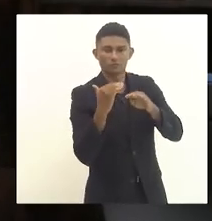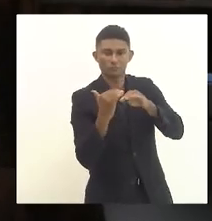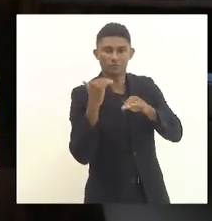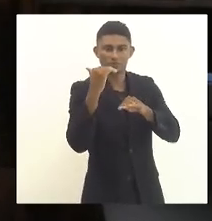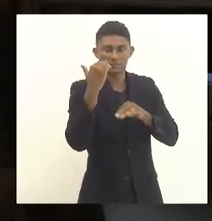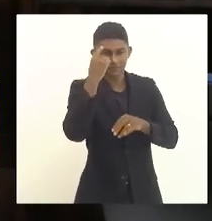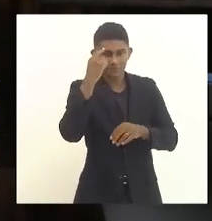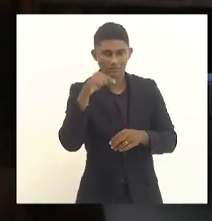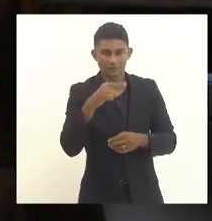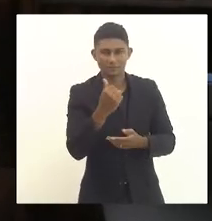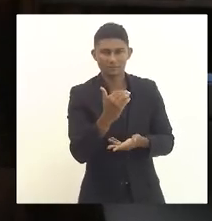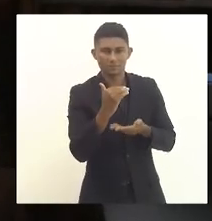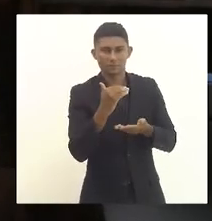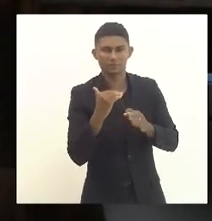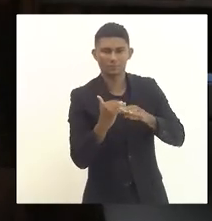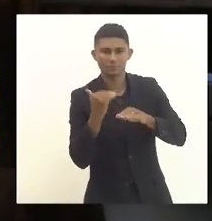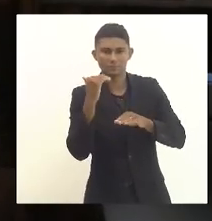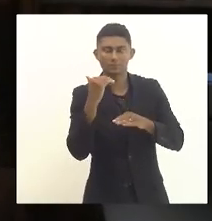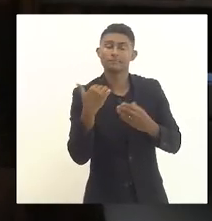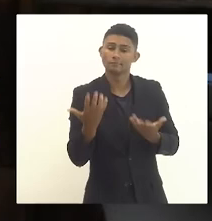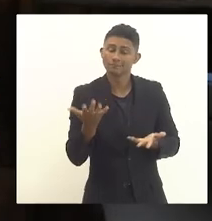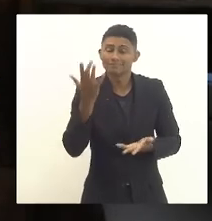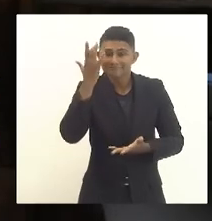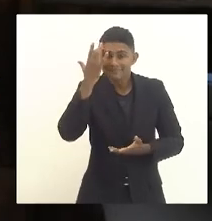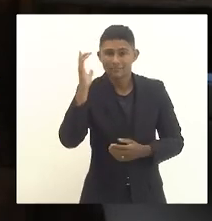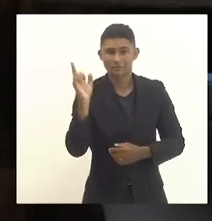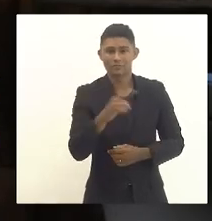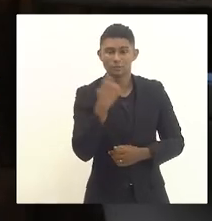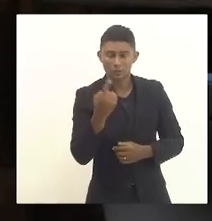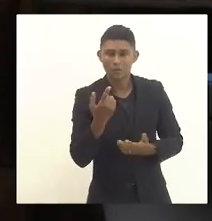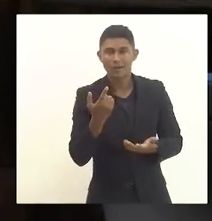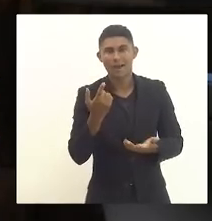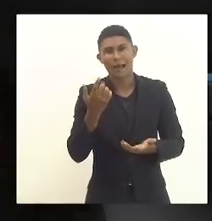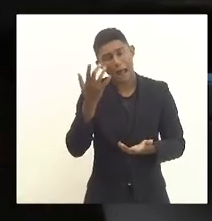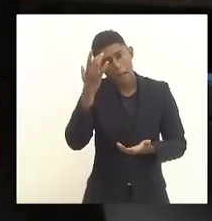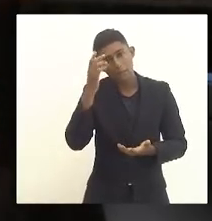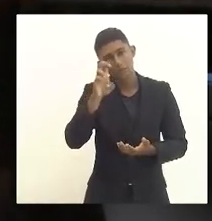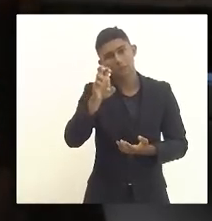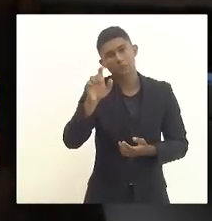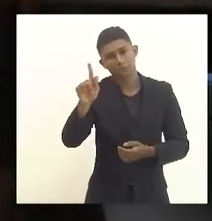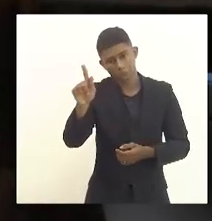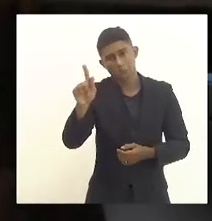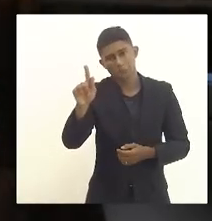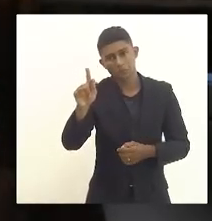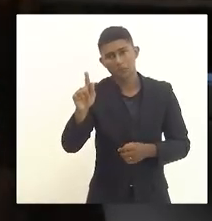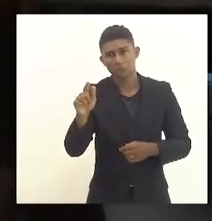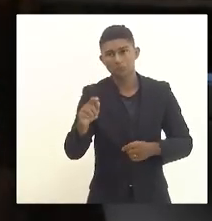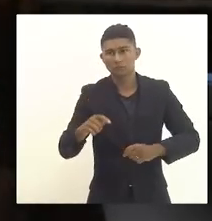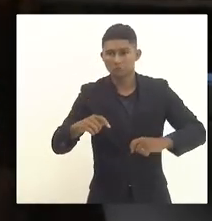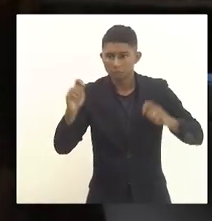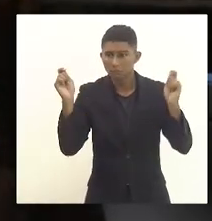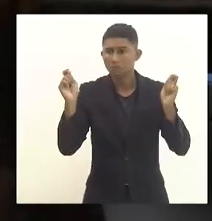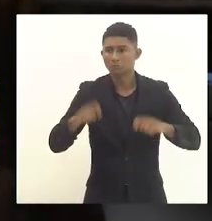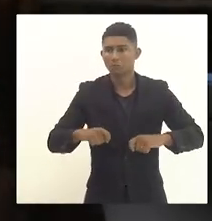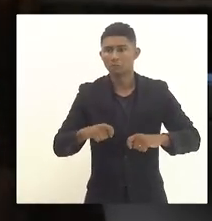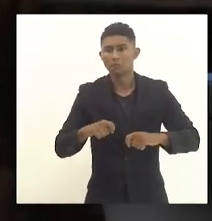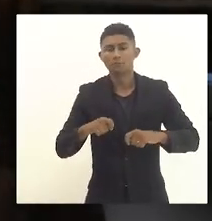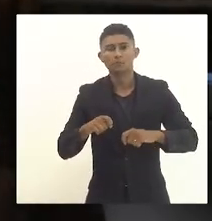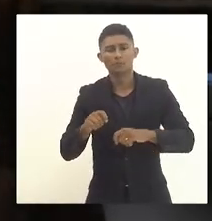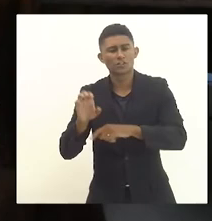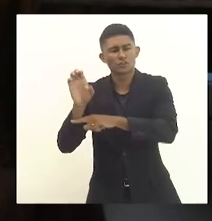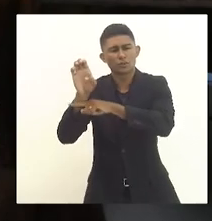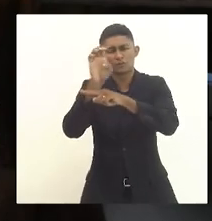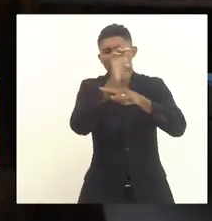que a gente está diante de uma situação que, pelo menos do ponto de expansão do 5G, pode levar para os estados e para os municípios no